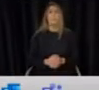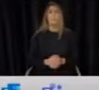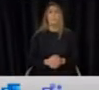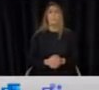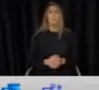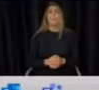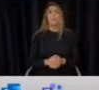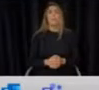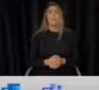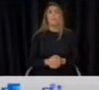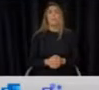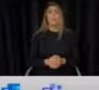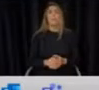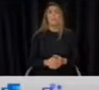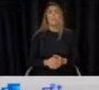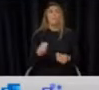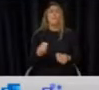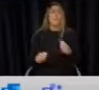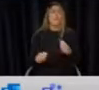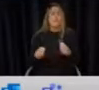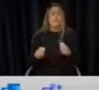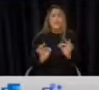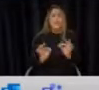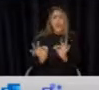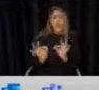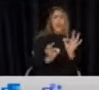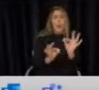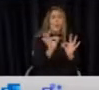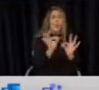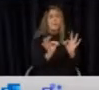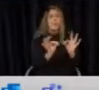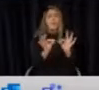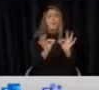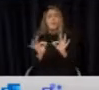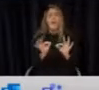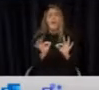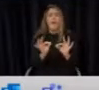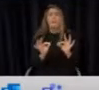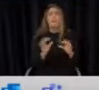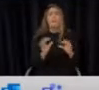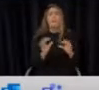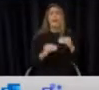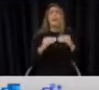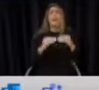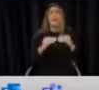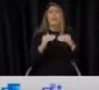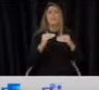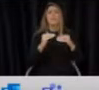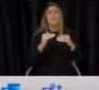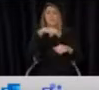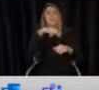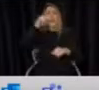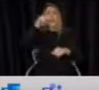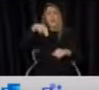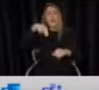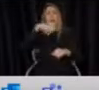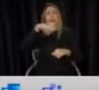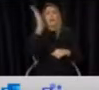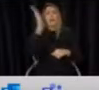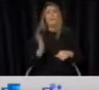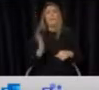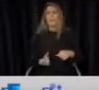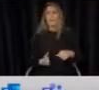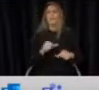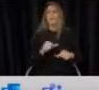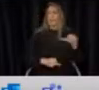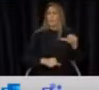como que estava organizado esse Sistema Nacional de Transplantes. Nós tivemos também a primeira resolução do